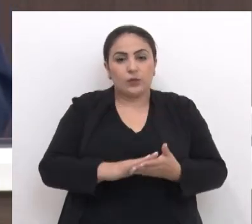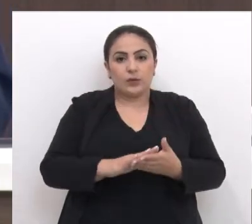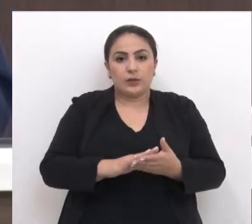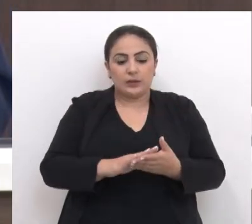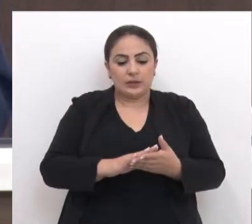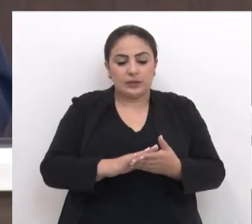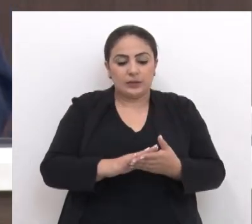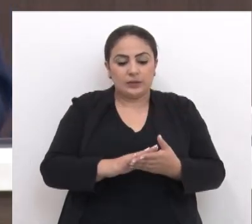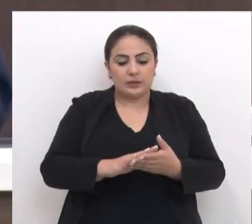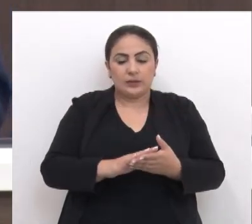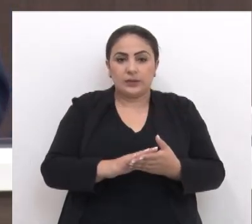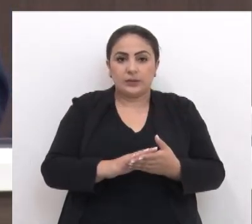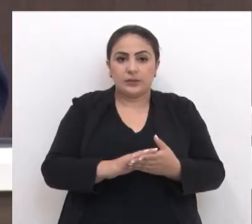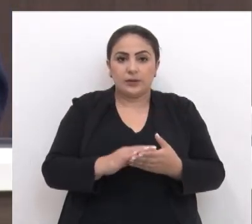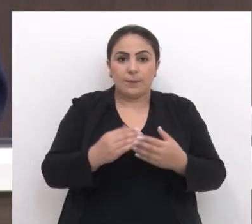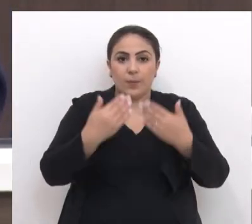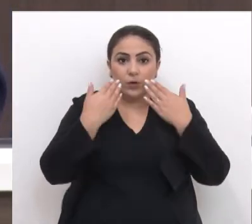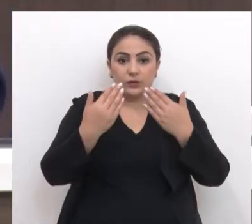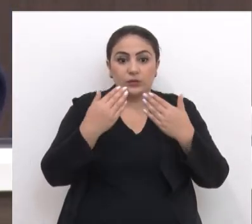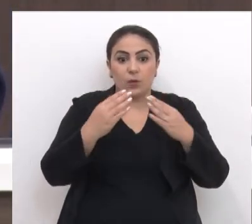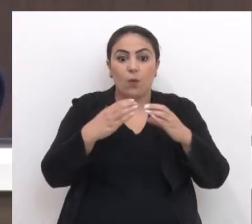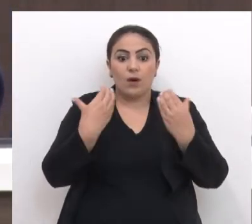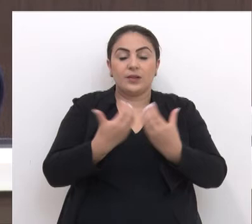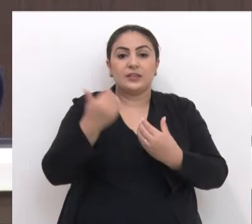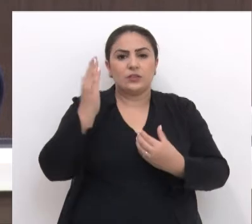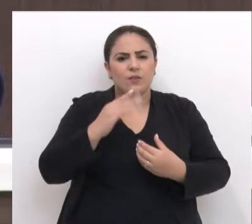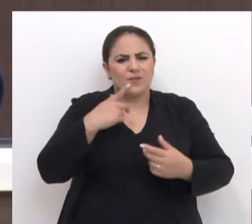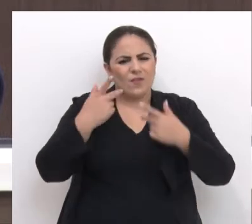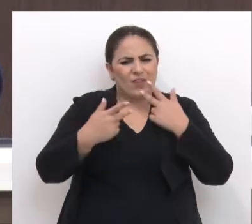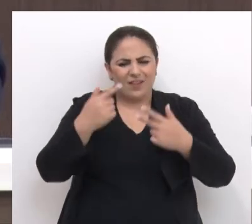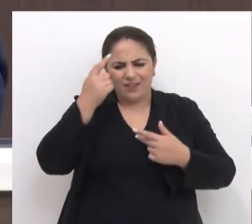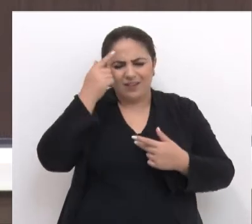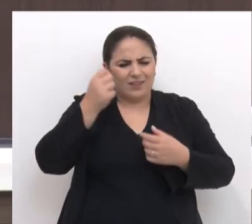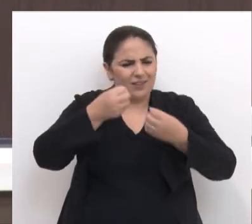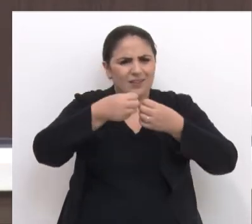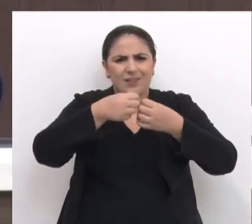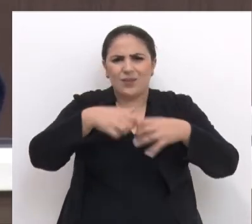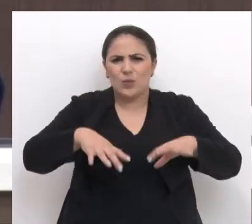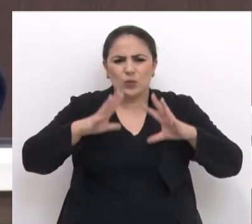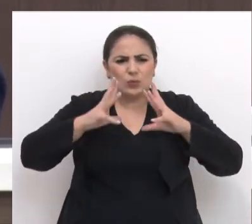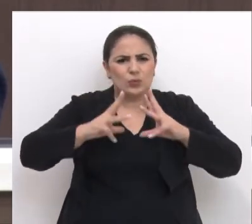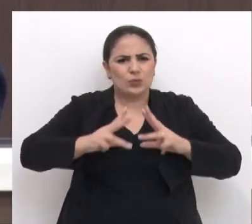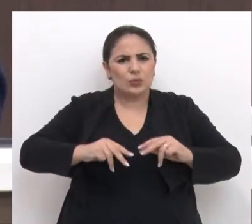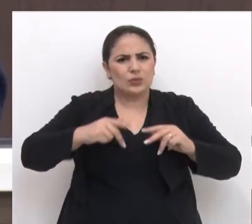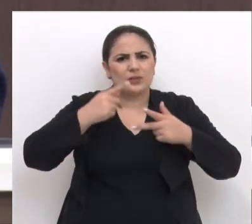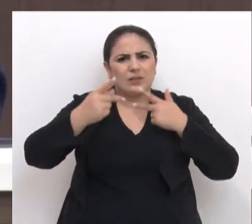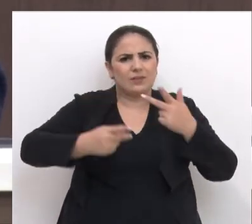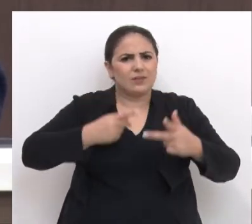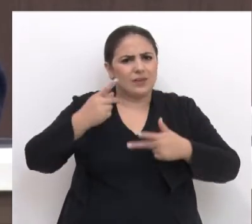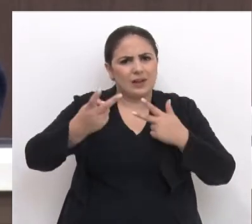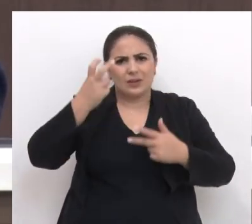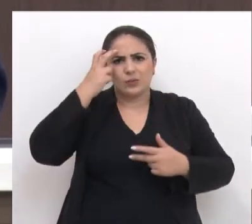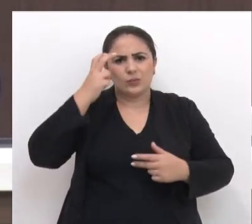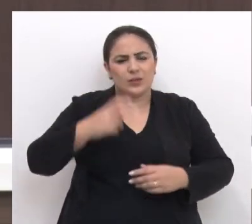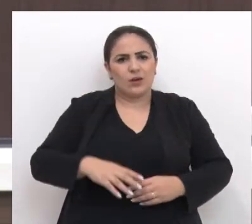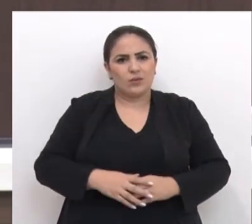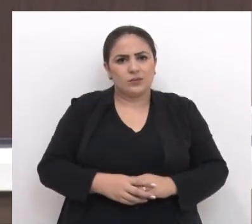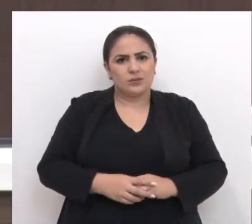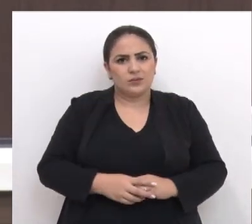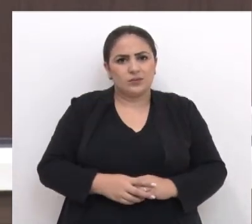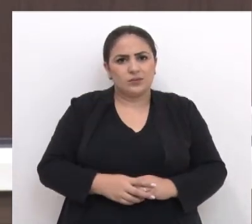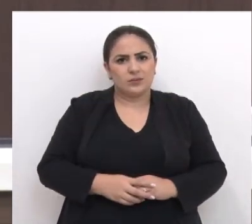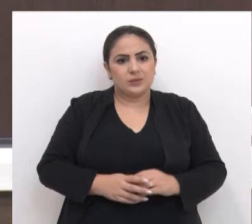através de uma charge em uma exposição do Congresso Nacional, foi lá e destruiu essa manifestação